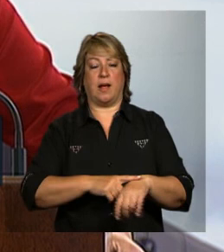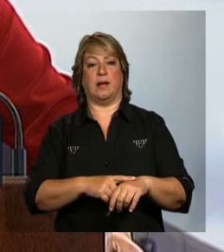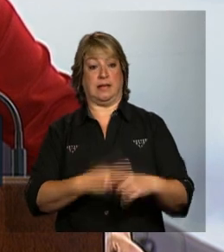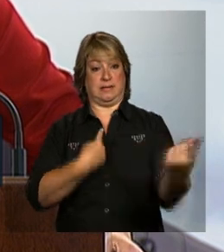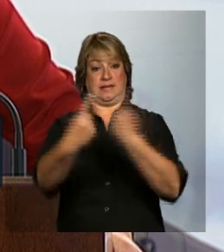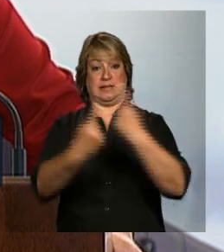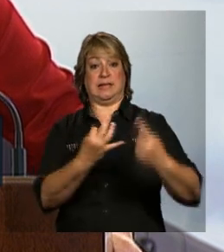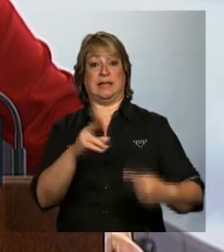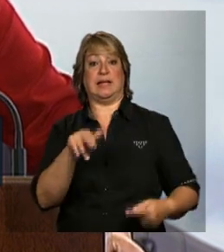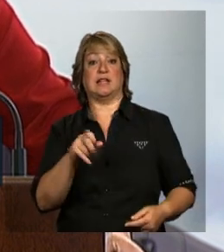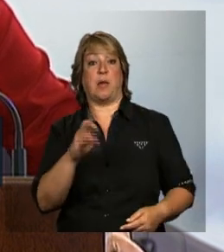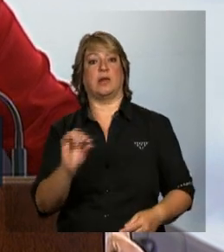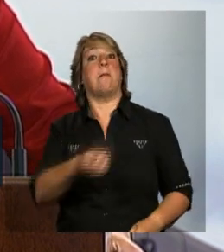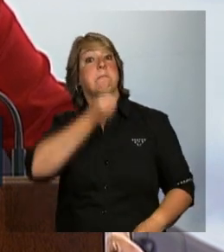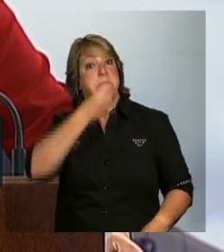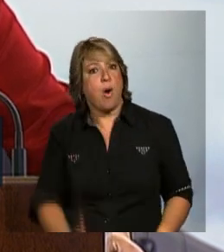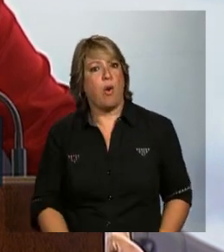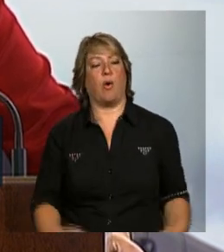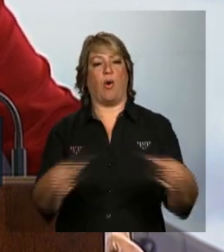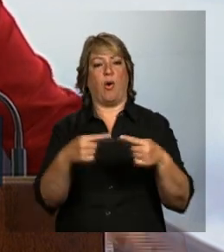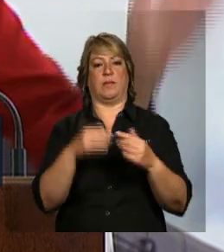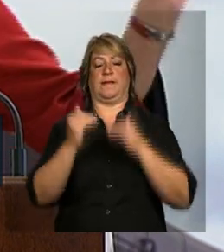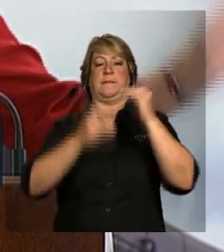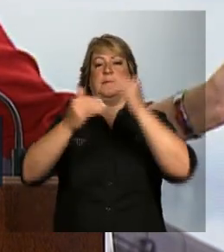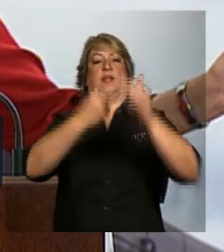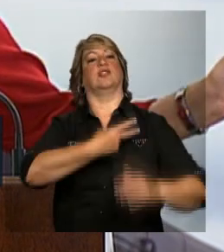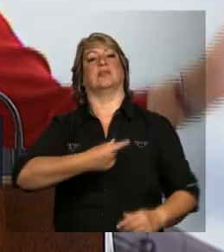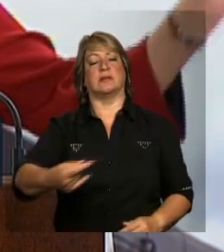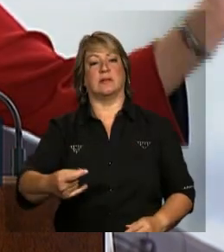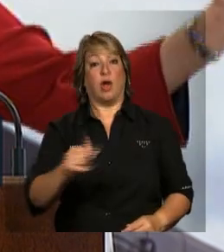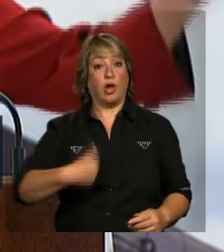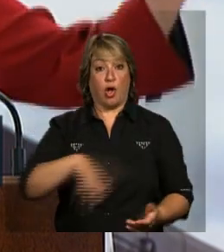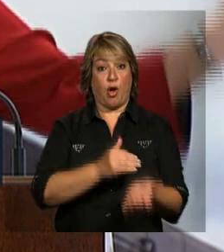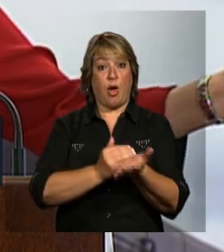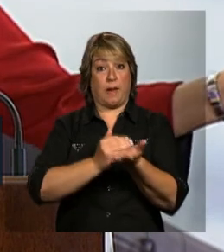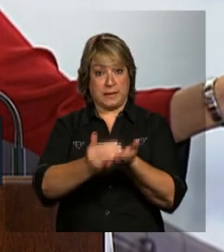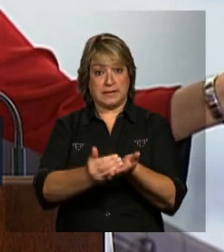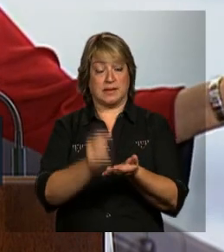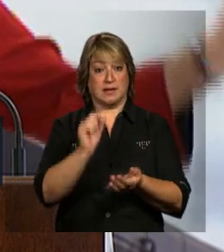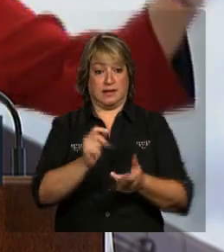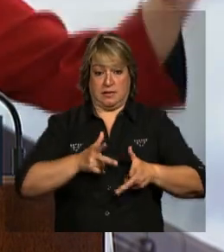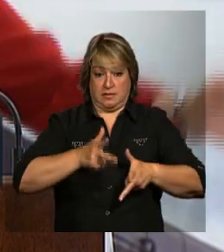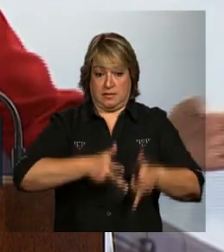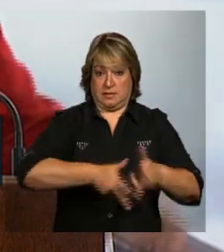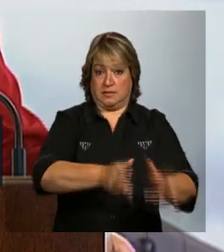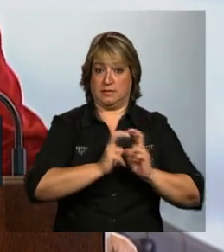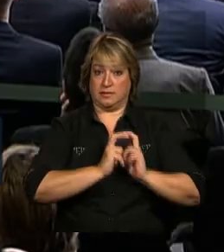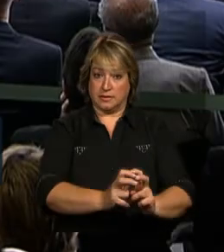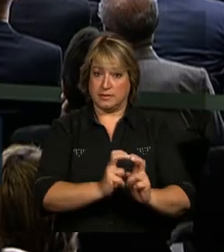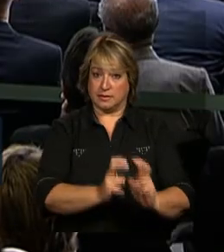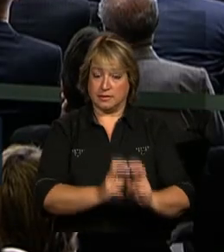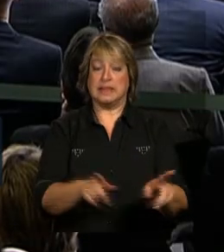eficiente e compatível com o desenvolvimento sustentável começamos por os dias